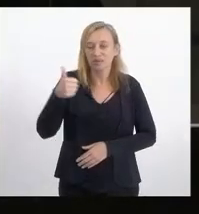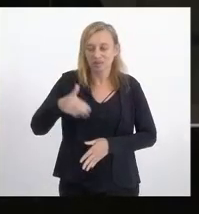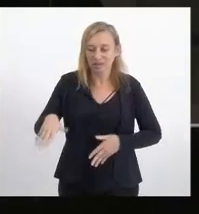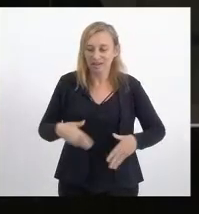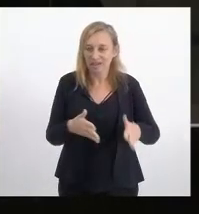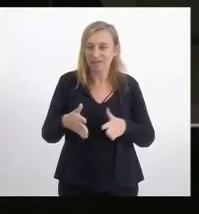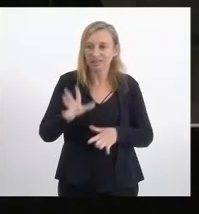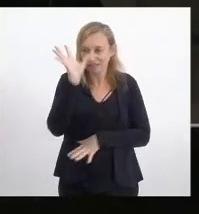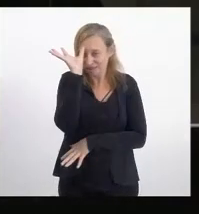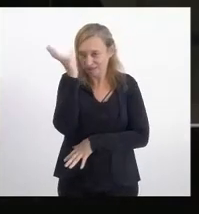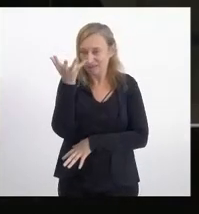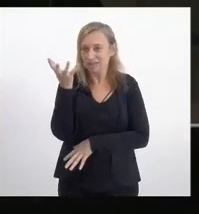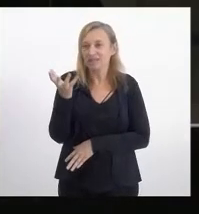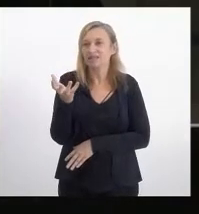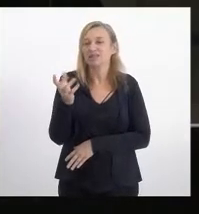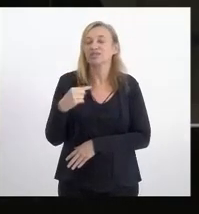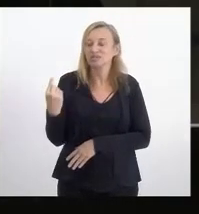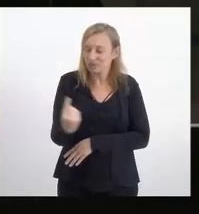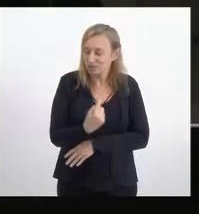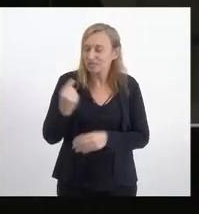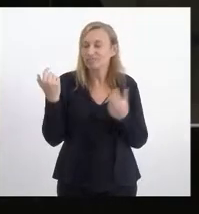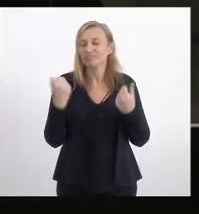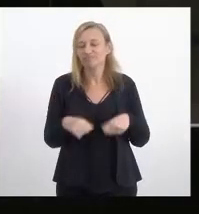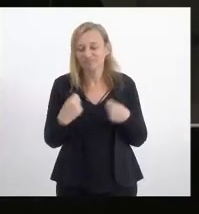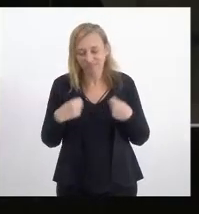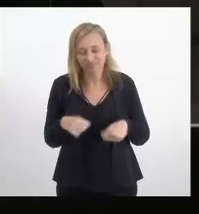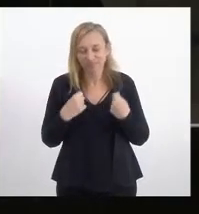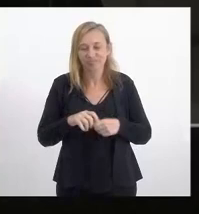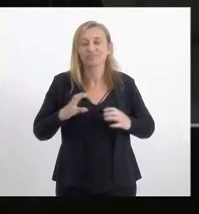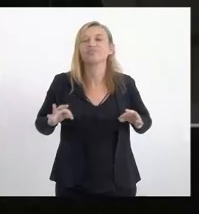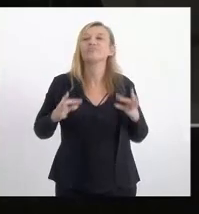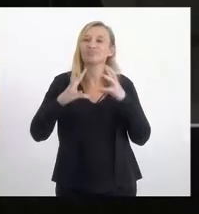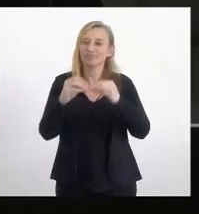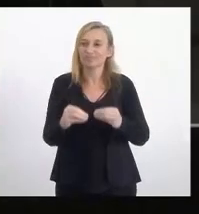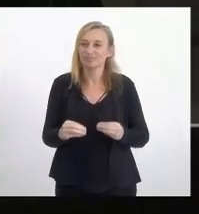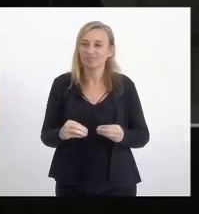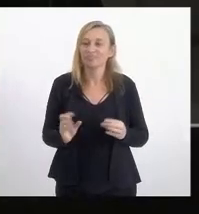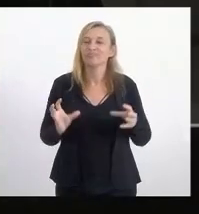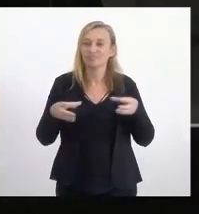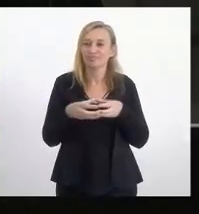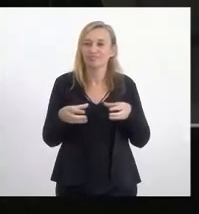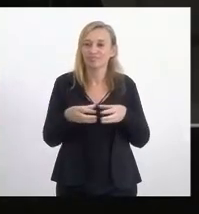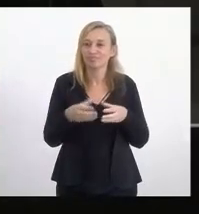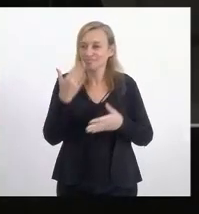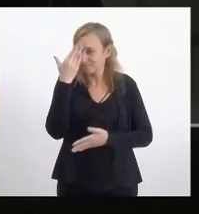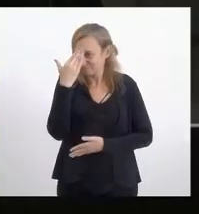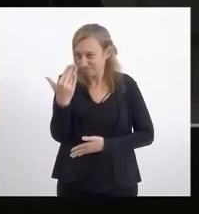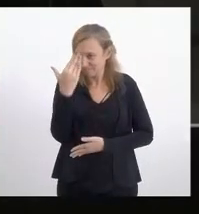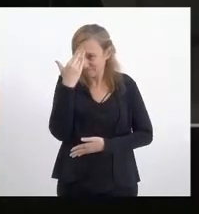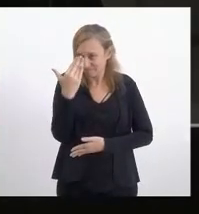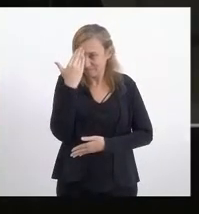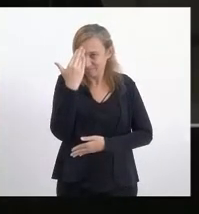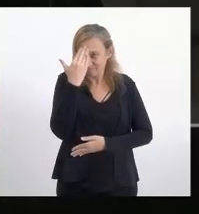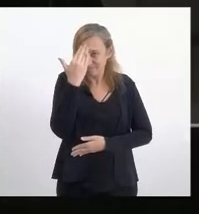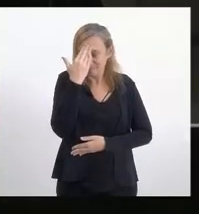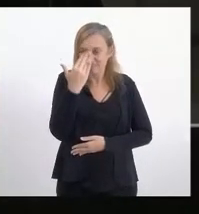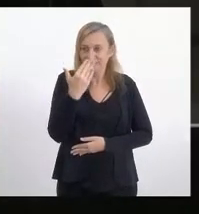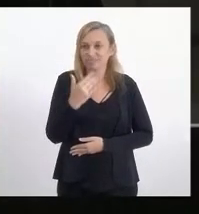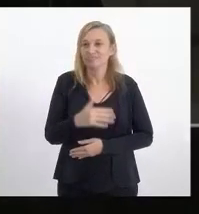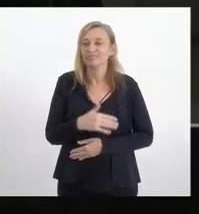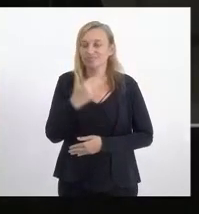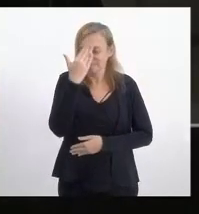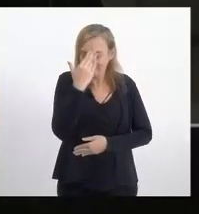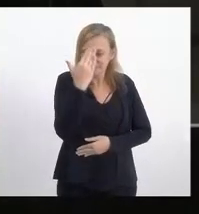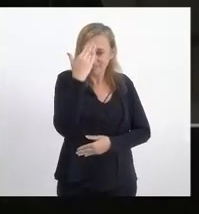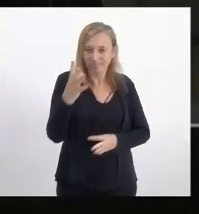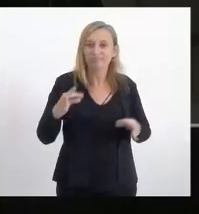caminho A melhor solução Solução porque nós precisamos de todas as é mas obrigada obrigada E